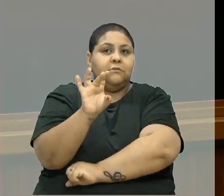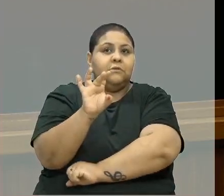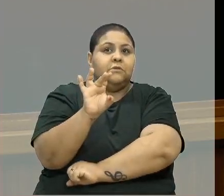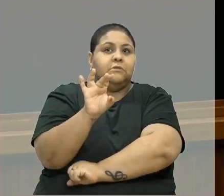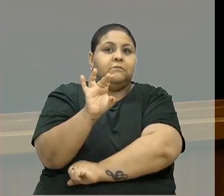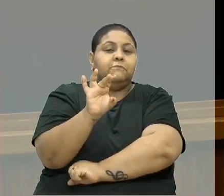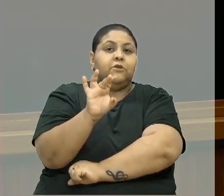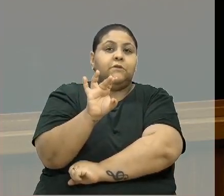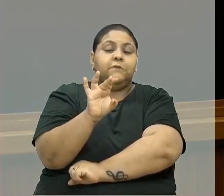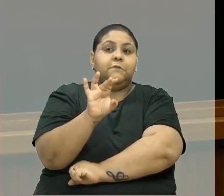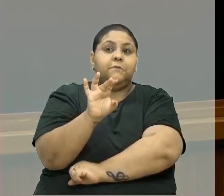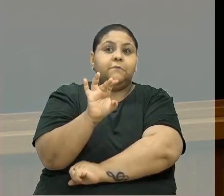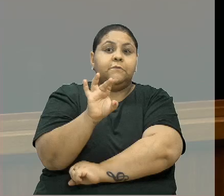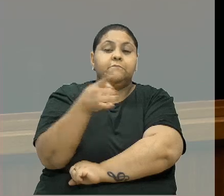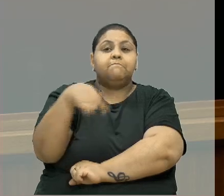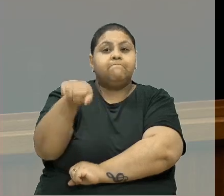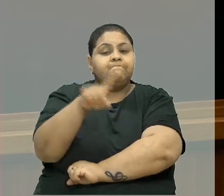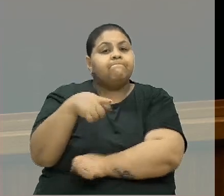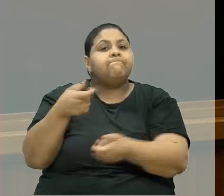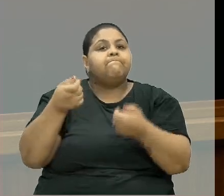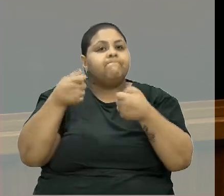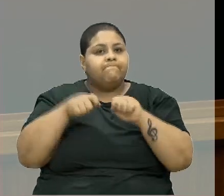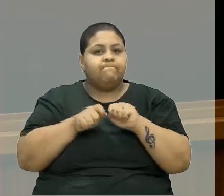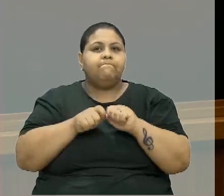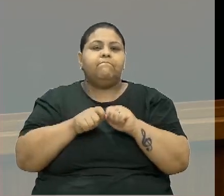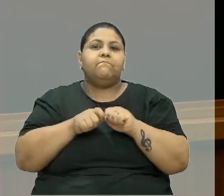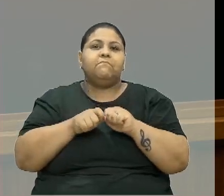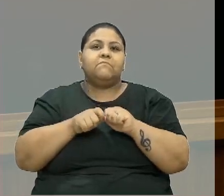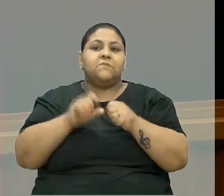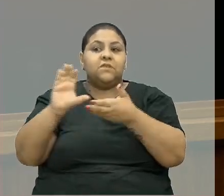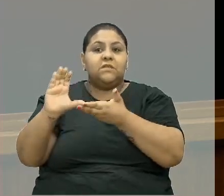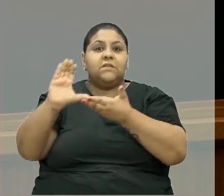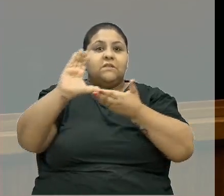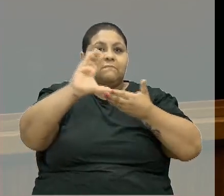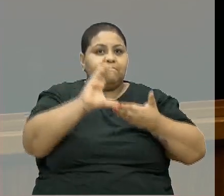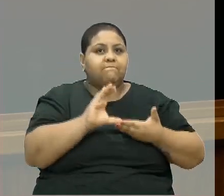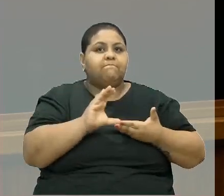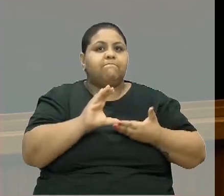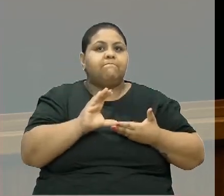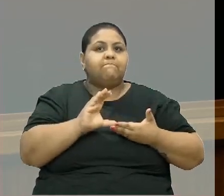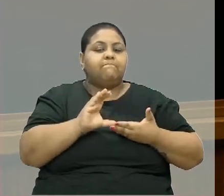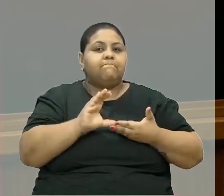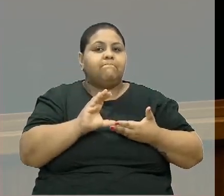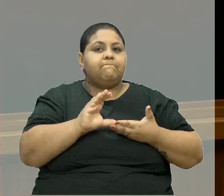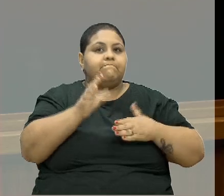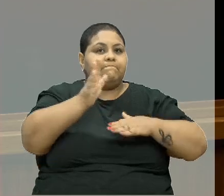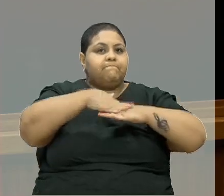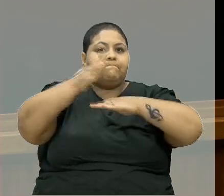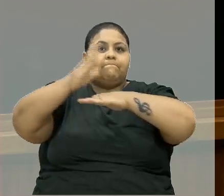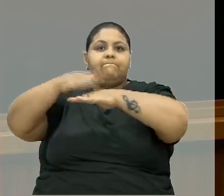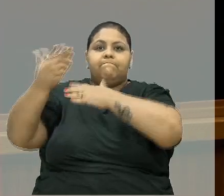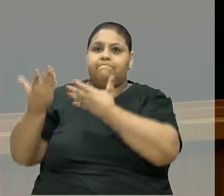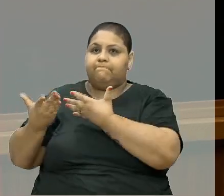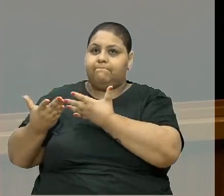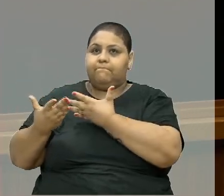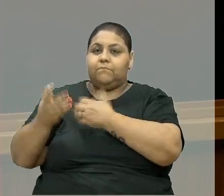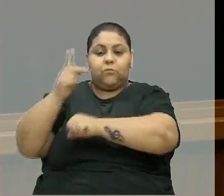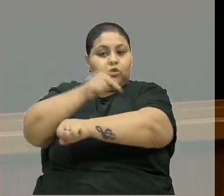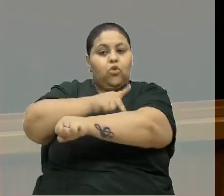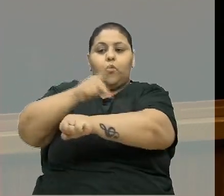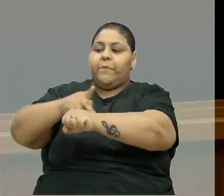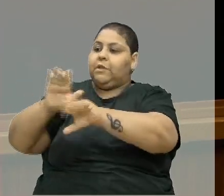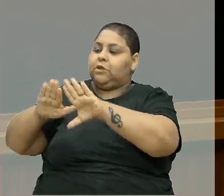isso é uma coisa que realmente a gente precisa investir cada vez mais no pedagógico